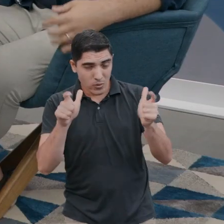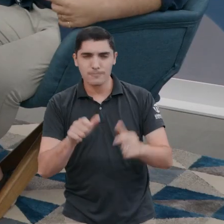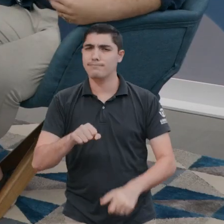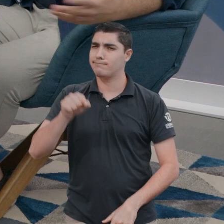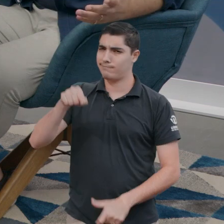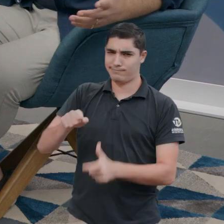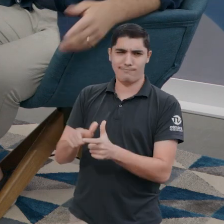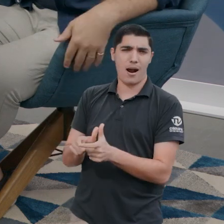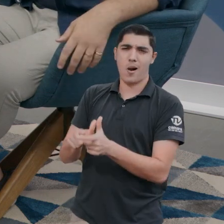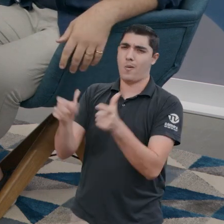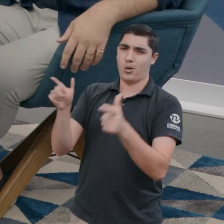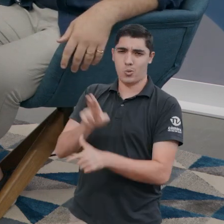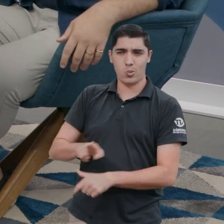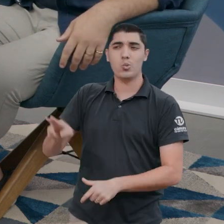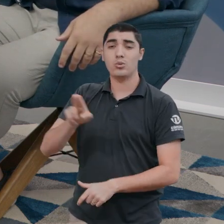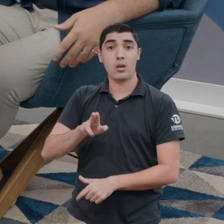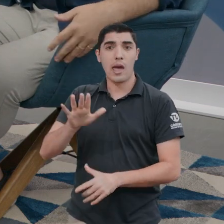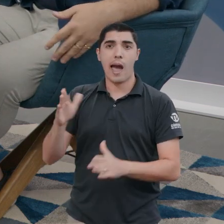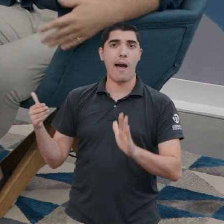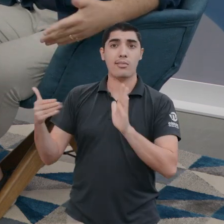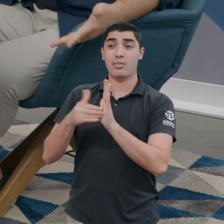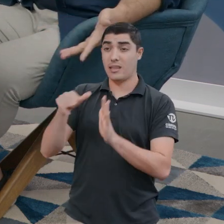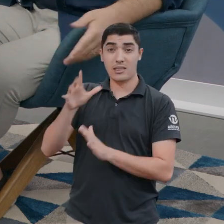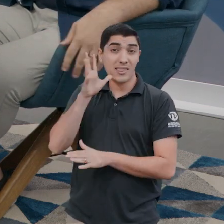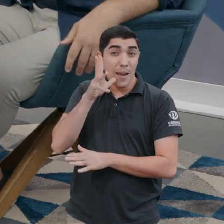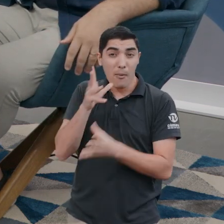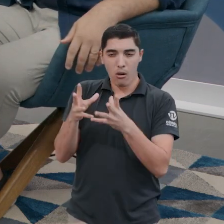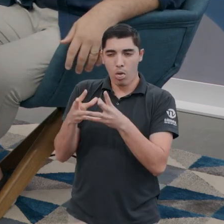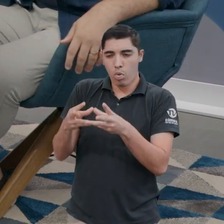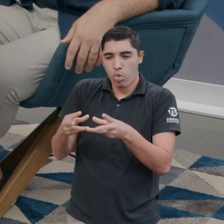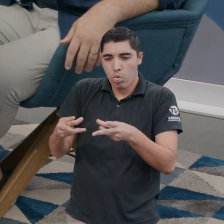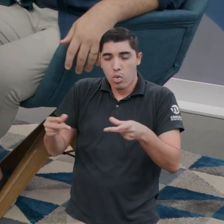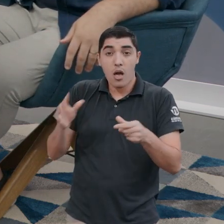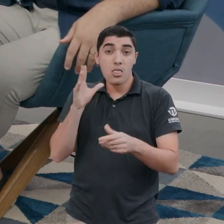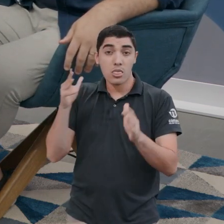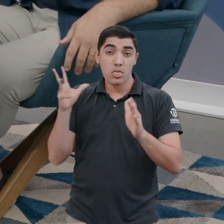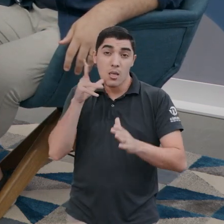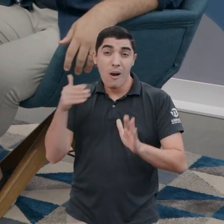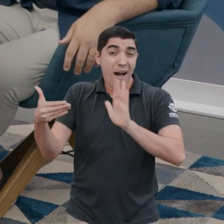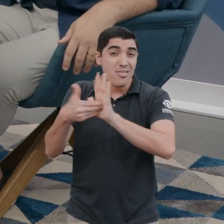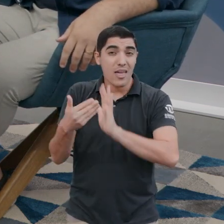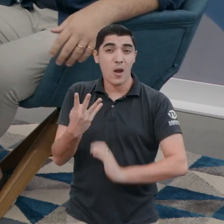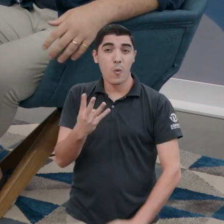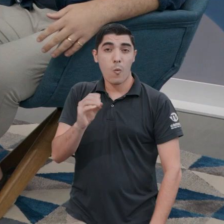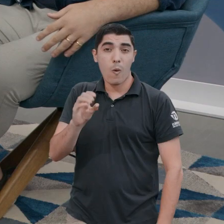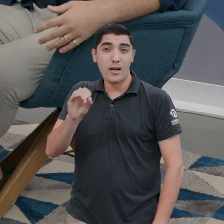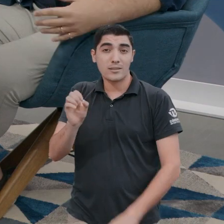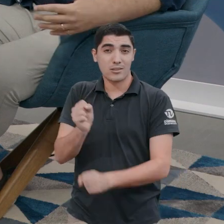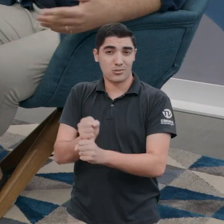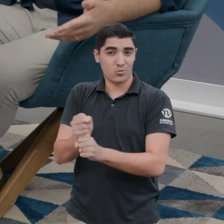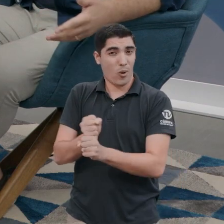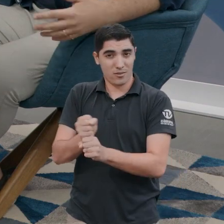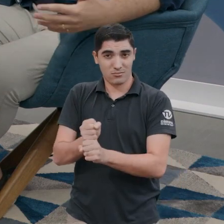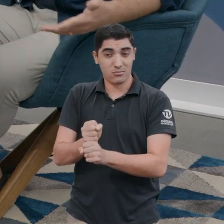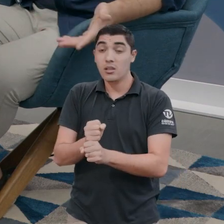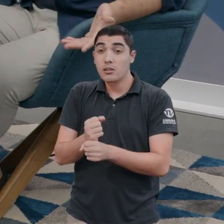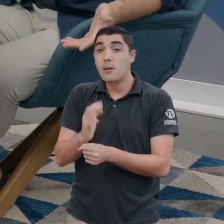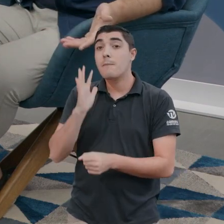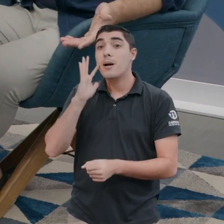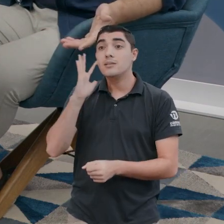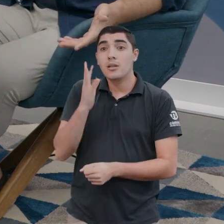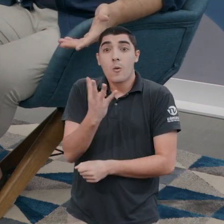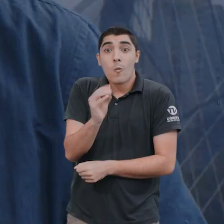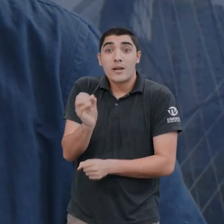são tecidos que ficam até 400 anos no nosso ambiente. Então, eles ficam até 400 anos sem